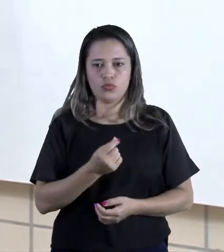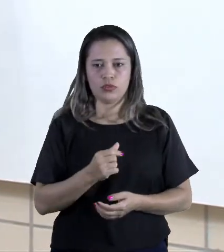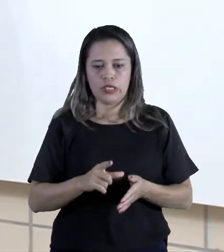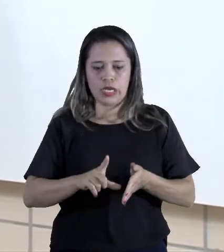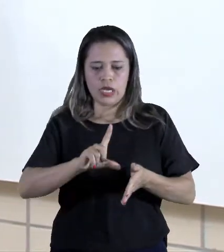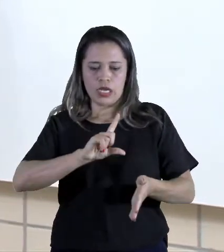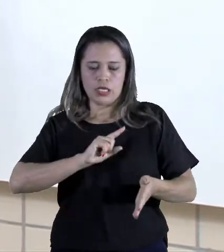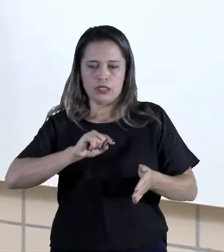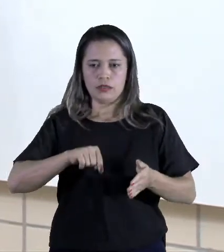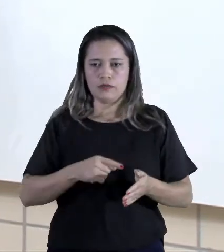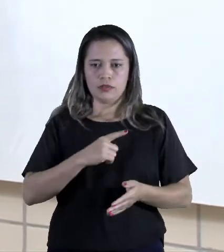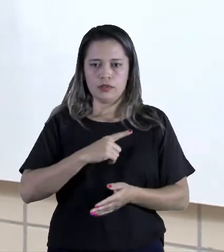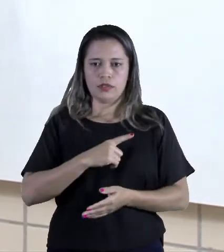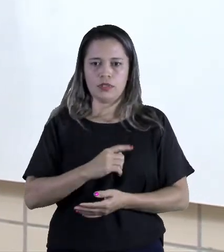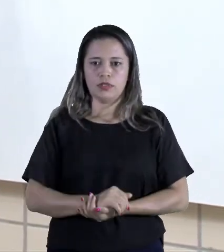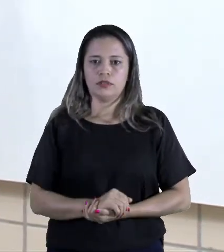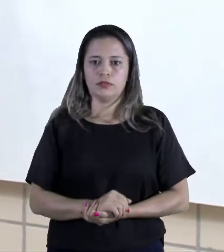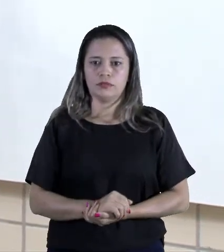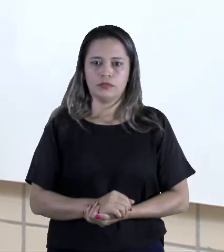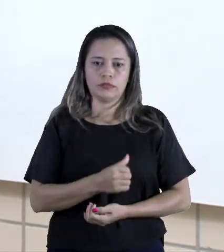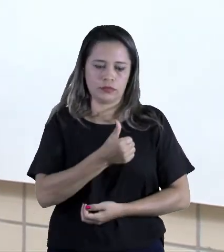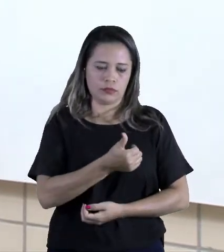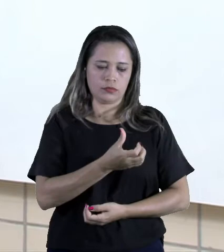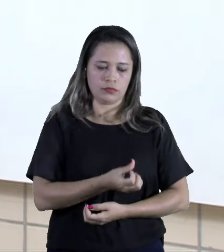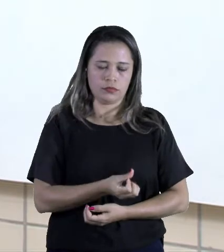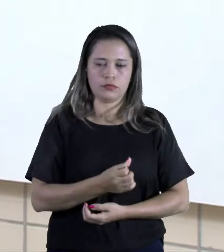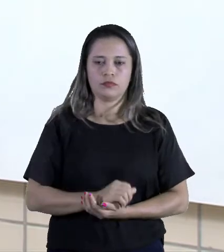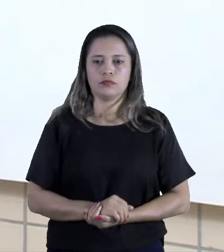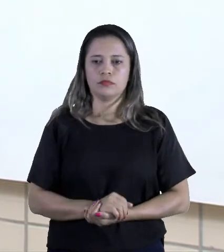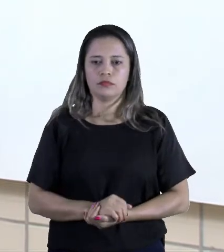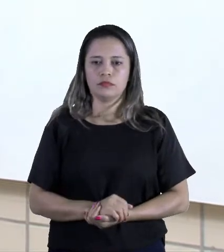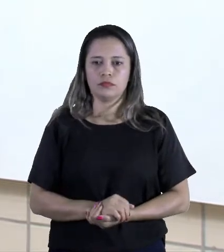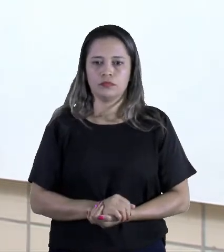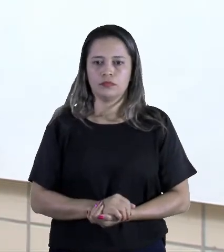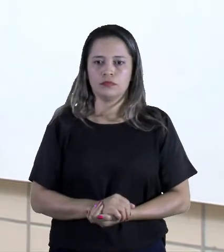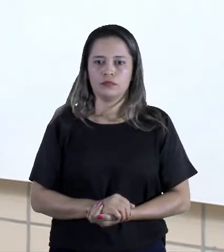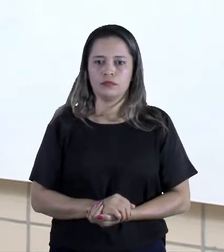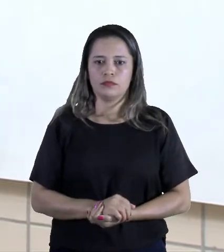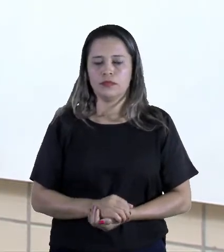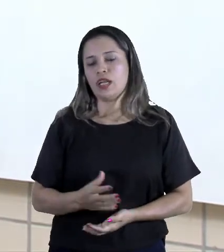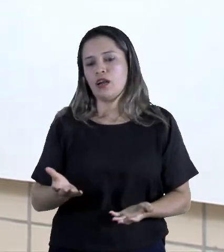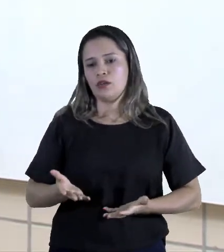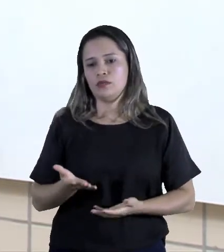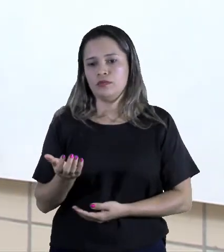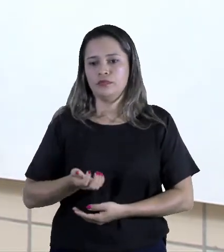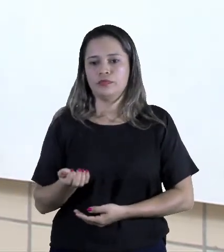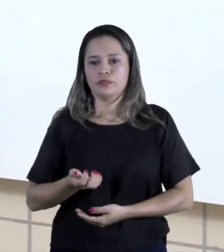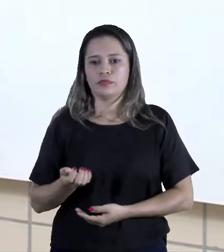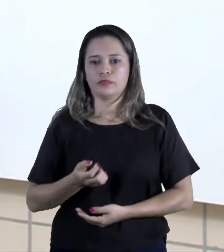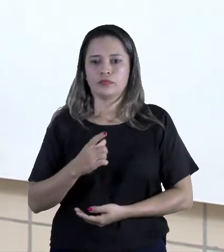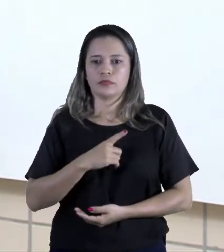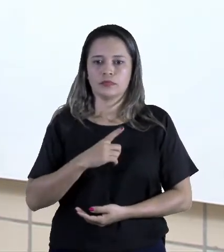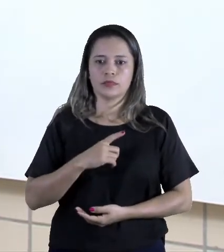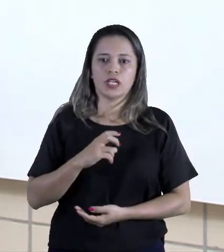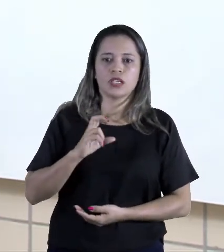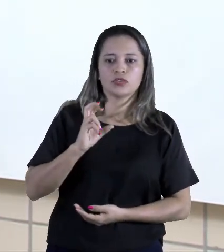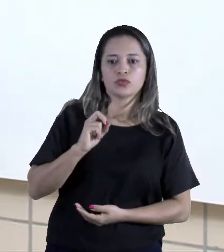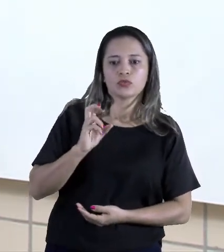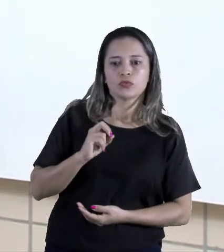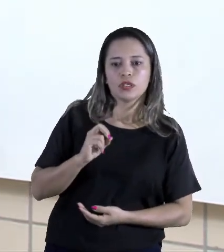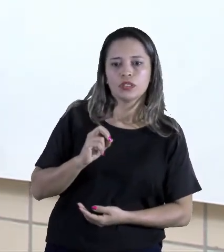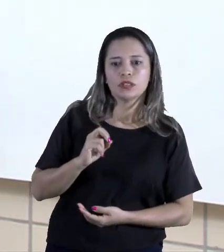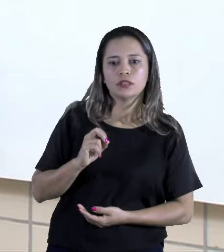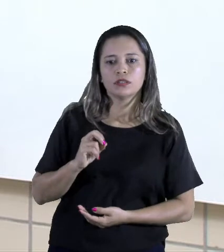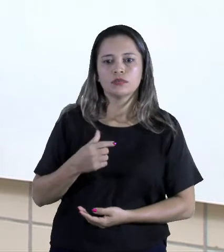da vírgula, vai vir o 16. E os centavos agora, você tem uma moeda de 50 e